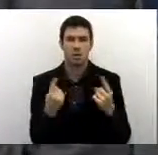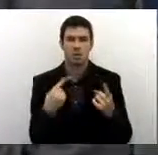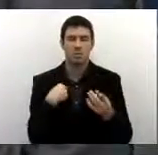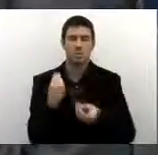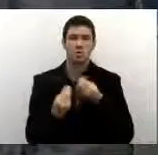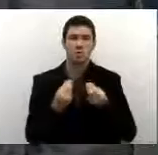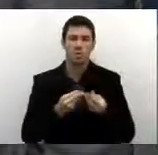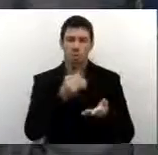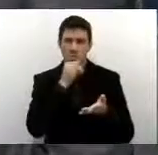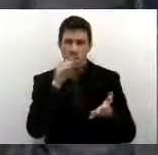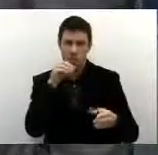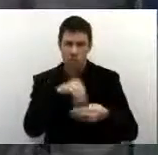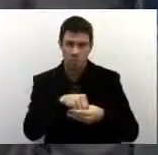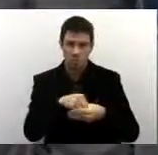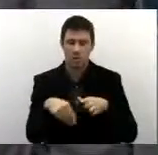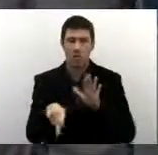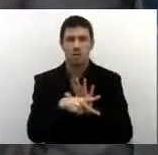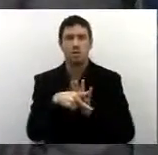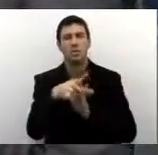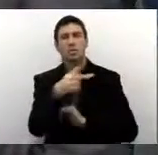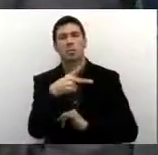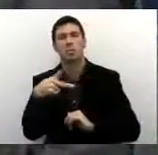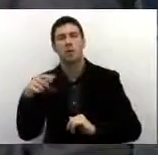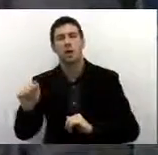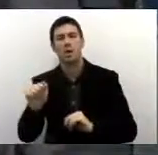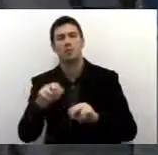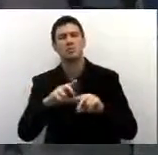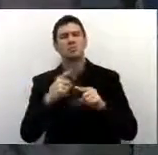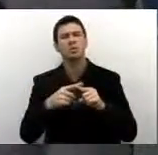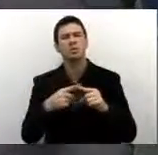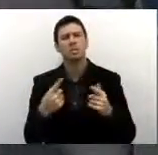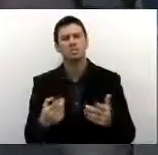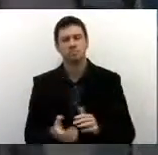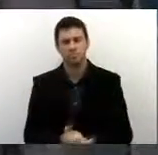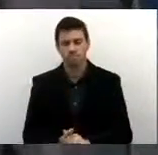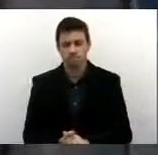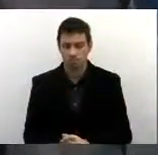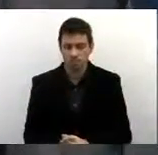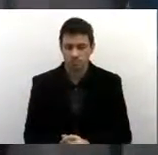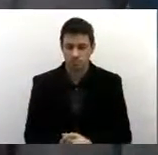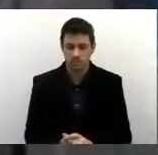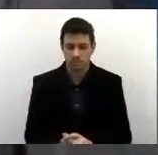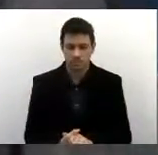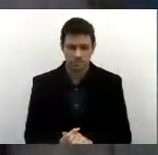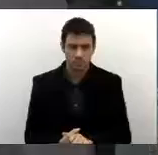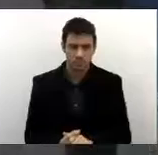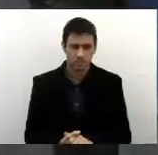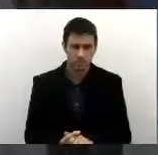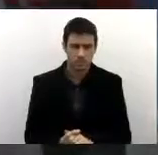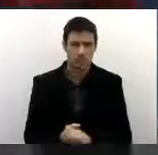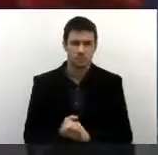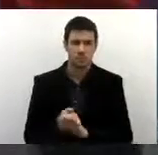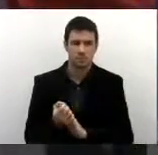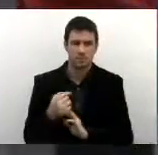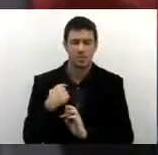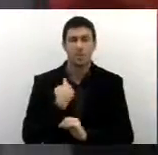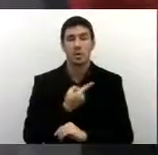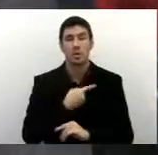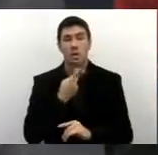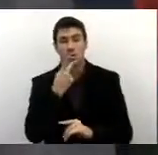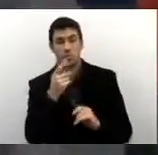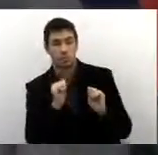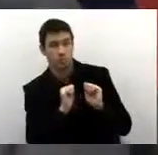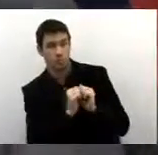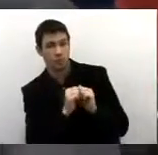concretizar, não se ouviu muito, falar sobre o PPA. Por quê? Bom, olá, é um prazer estar com vocês aqui na TV Câmara, que já